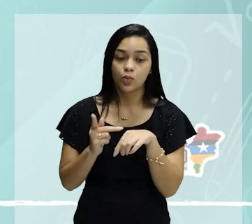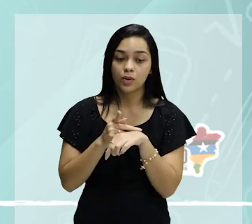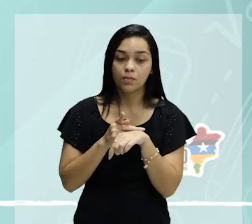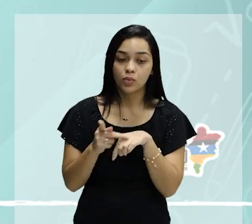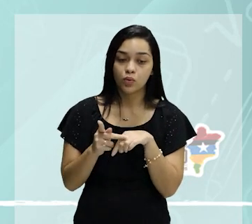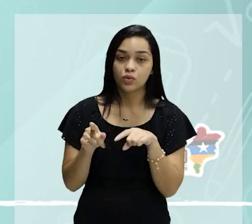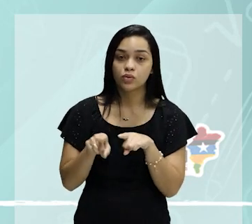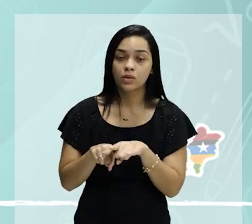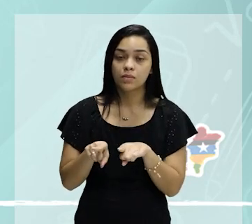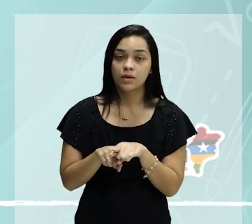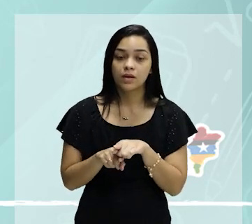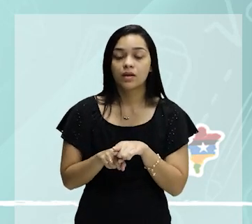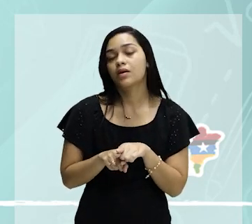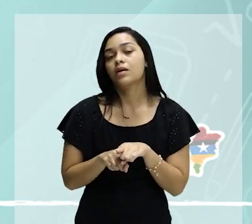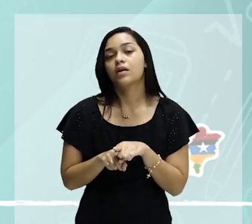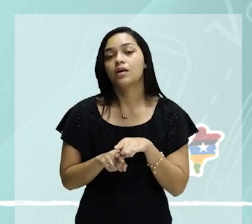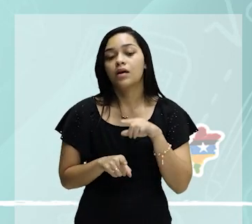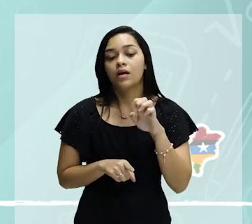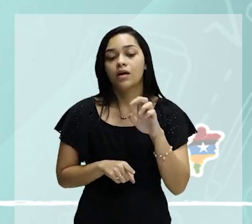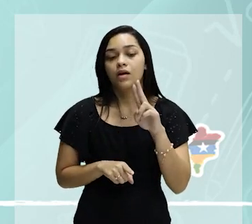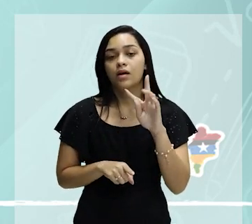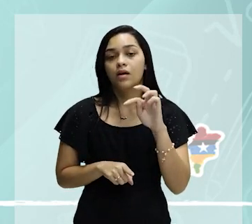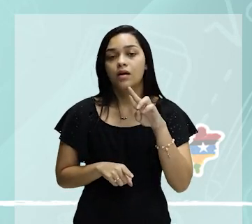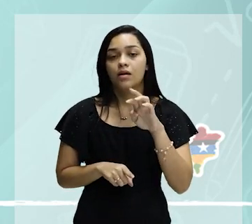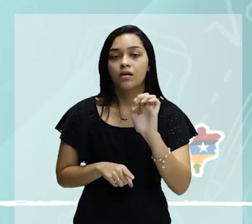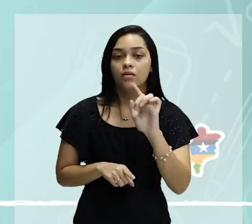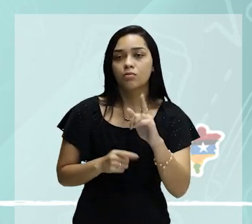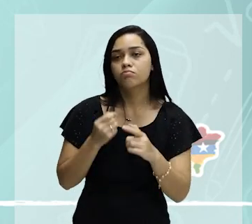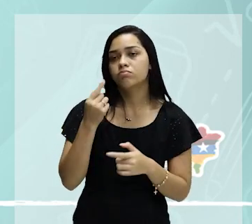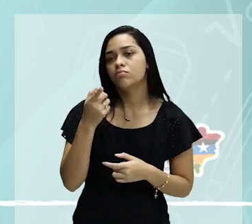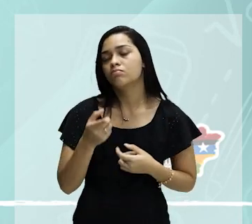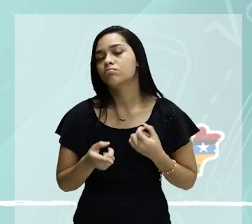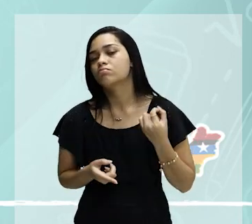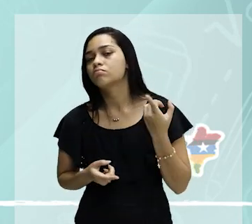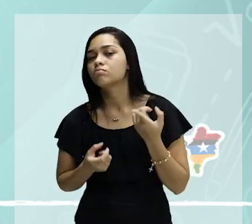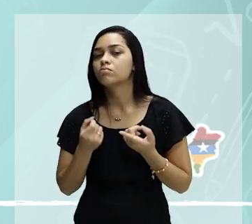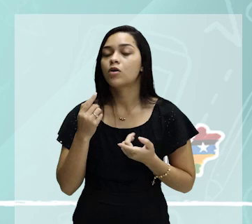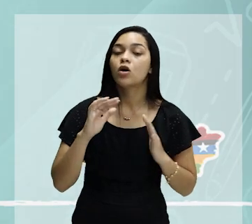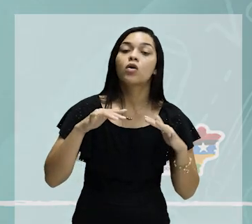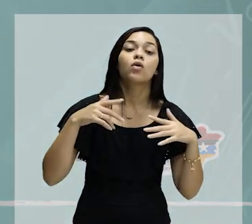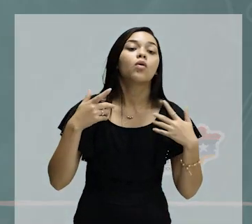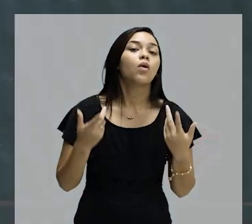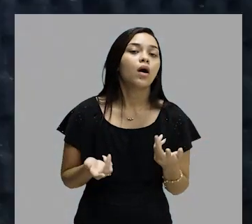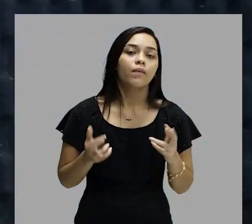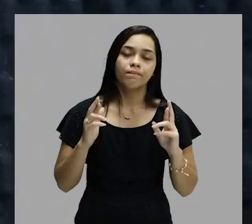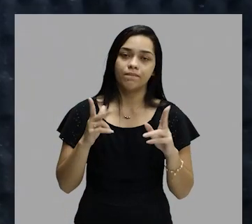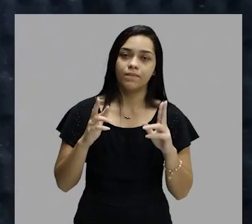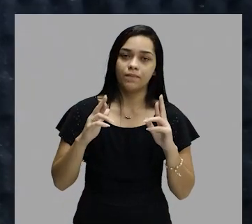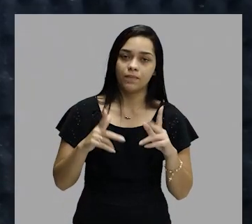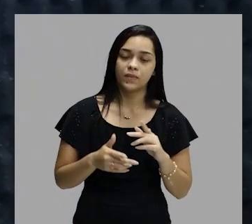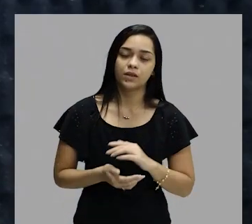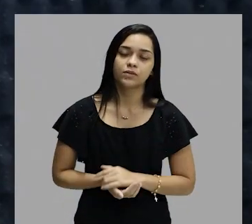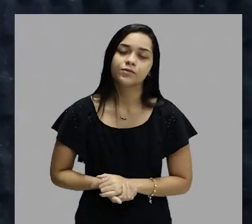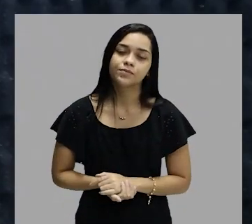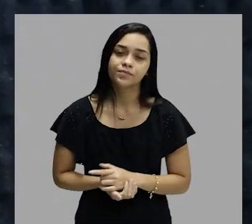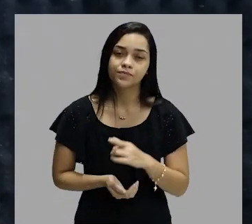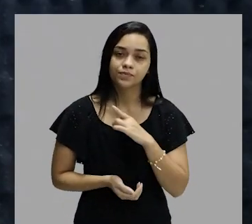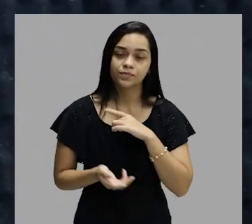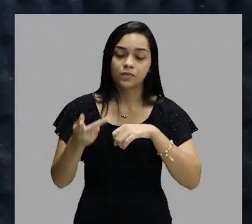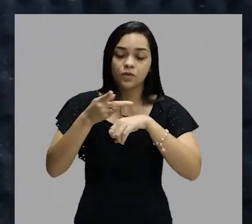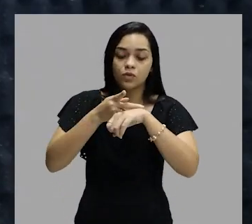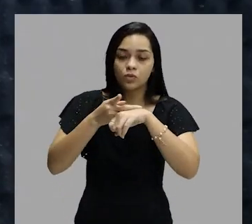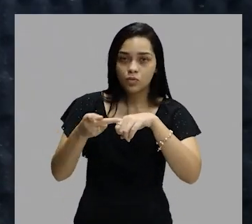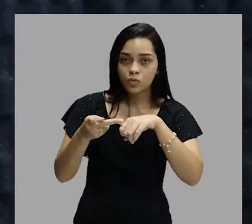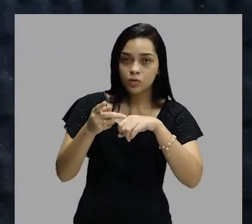e existem os falsos cognatos chamados de eventuais. Tá? Qual é a diferença de um para o outro? Os falsos cognatos